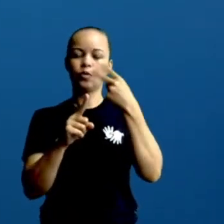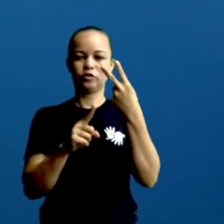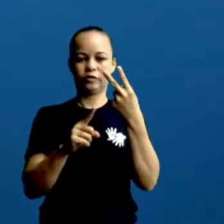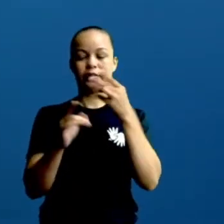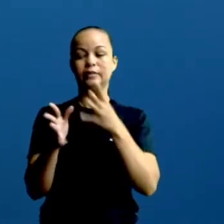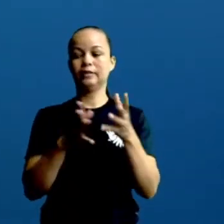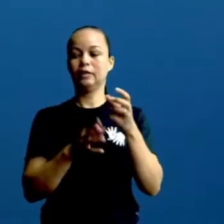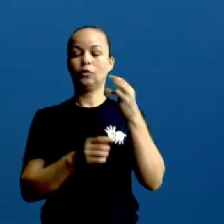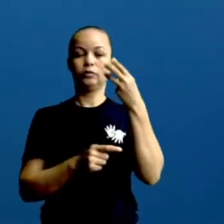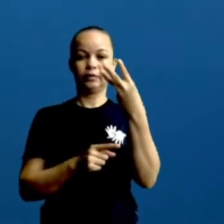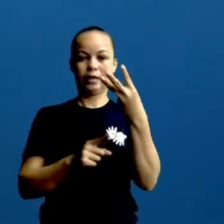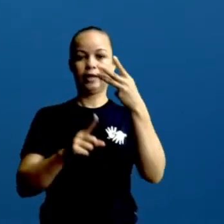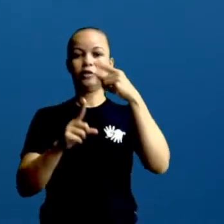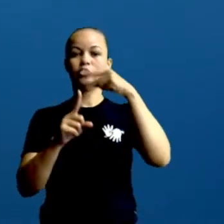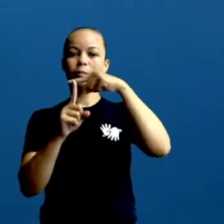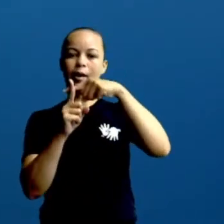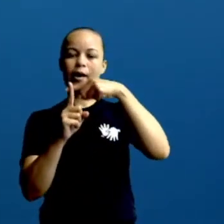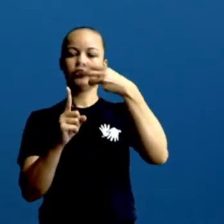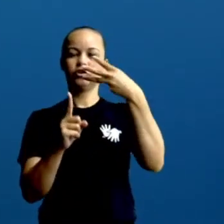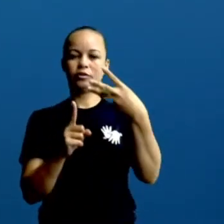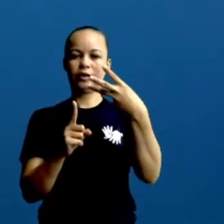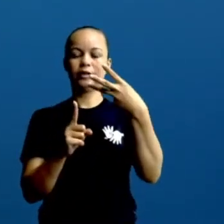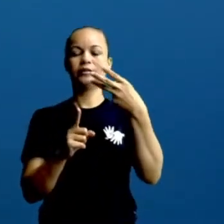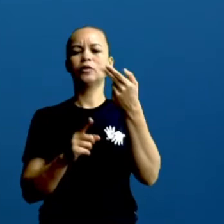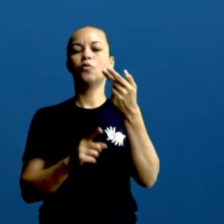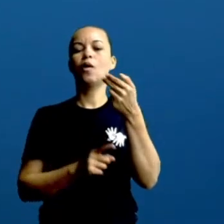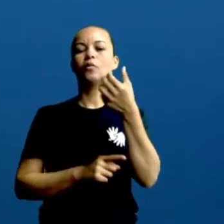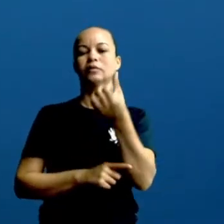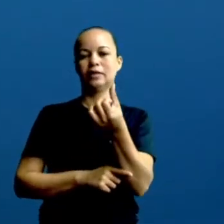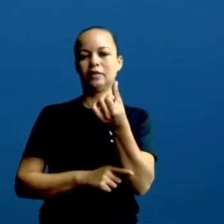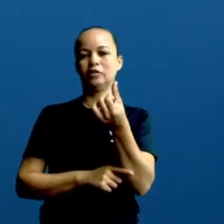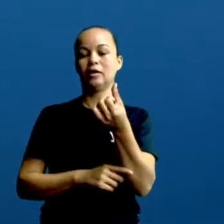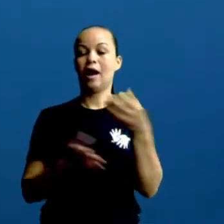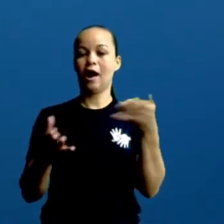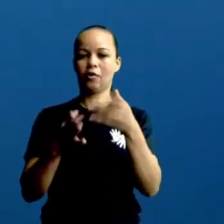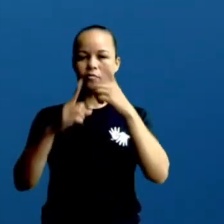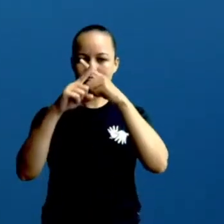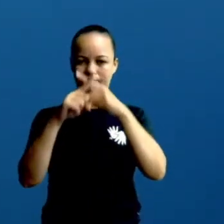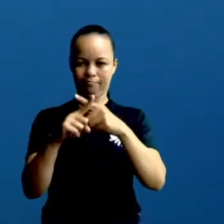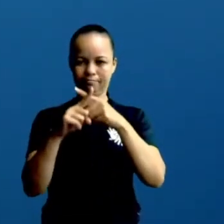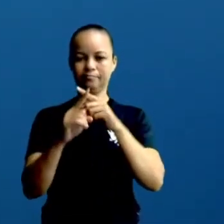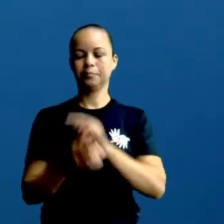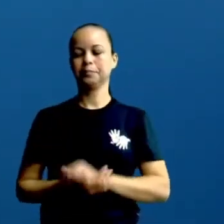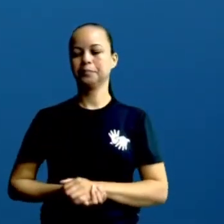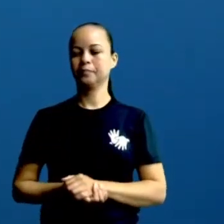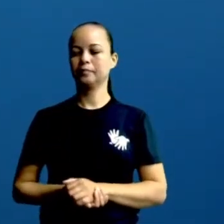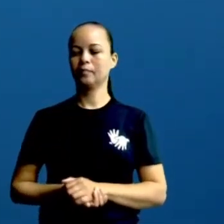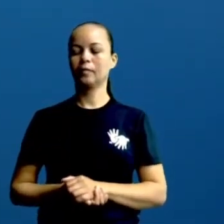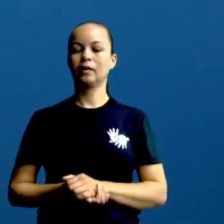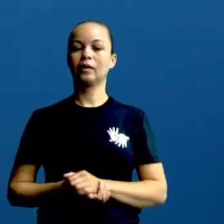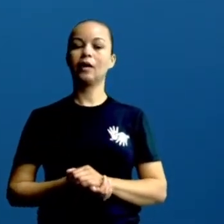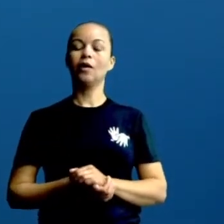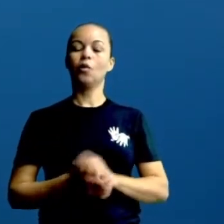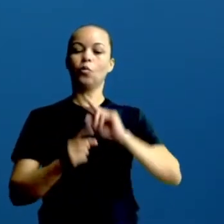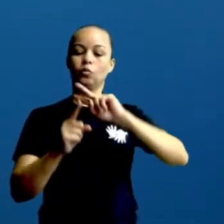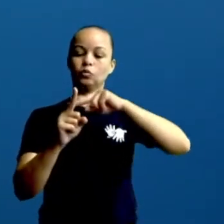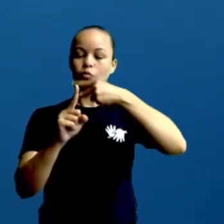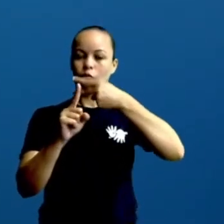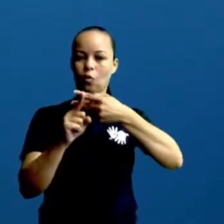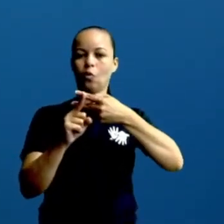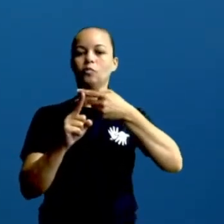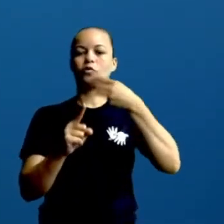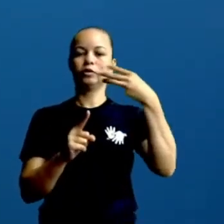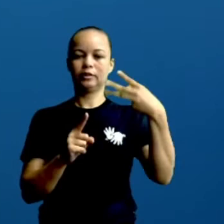+ 3 = 6 agora vamos ver na parte de multiplicação o dobro de